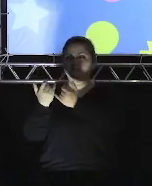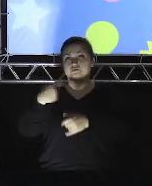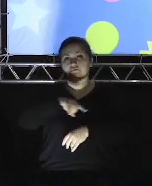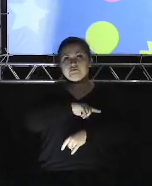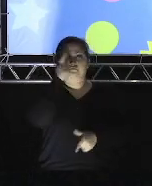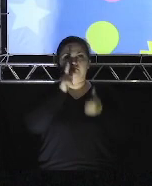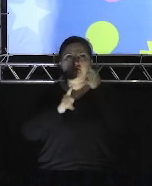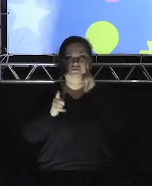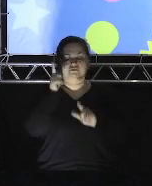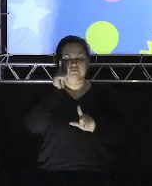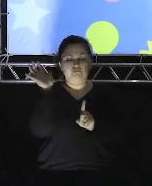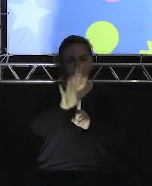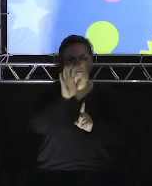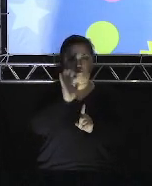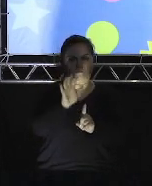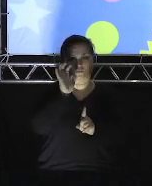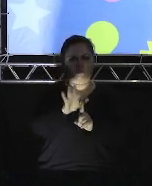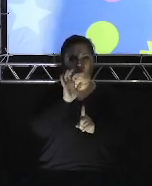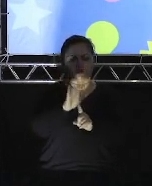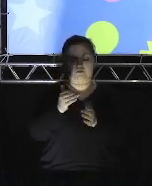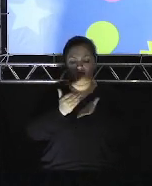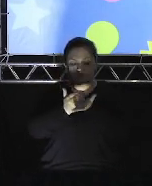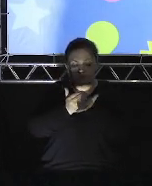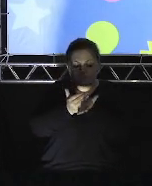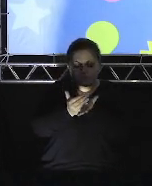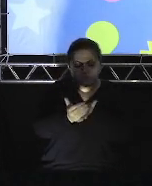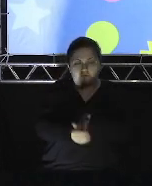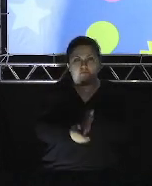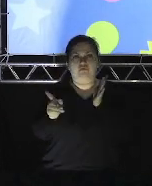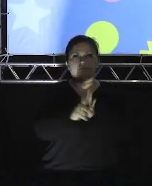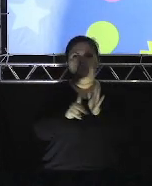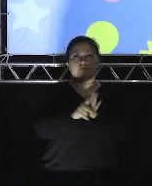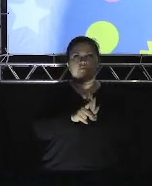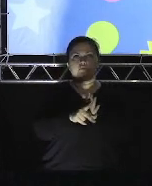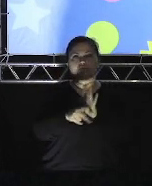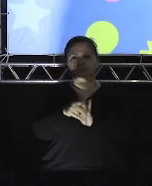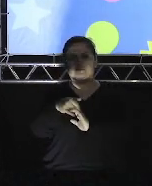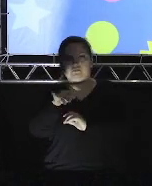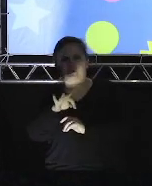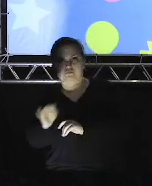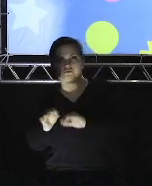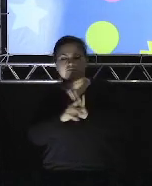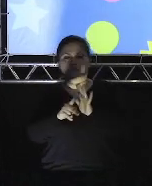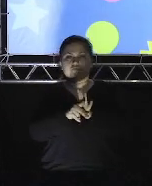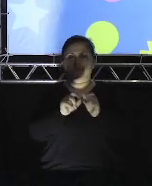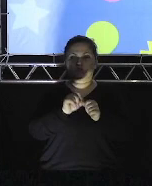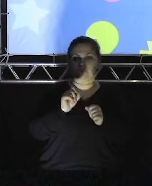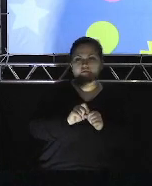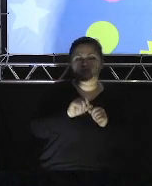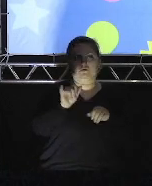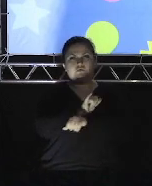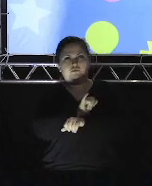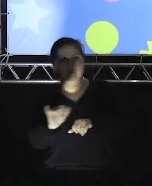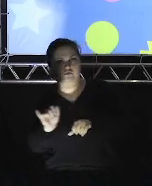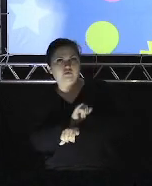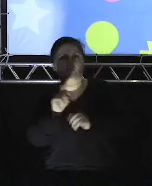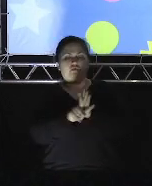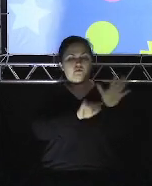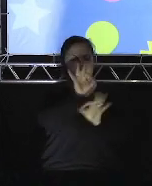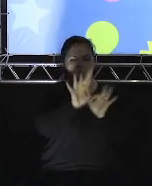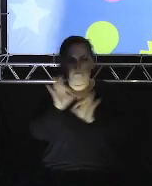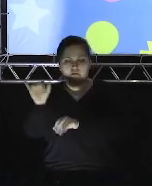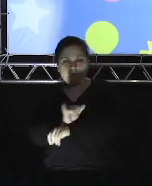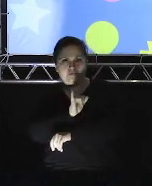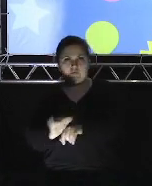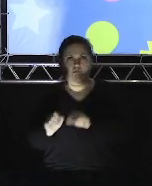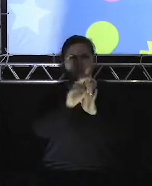consegue influenciar desde o início de um QBR, né, de montagem de OKRs, estratégia, planejamento